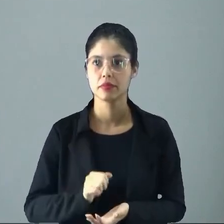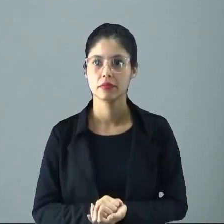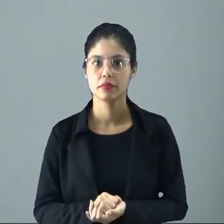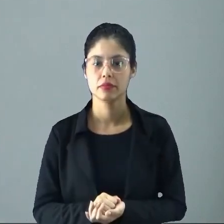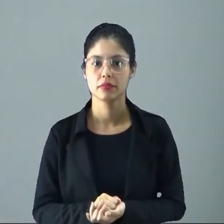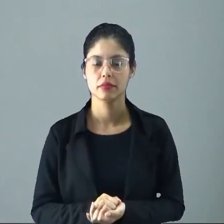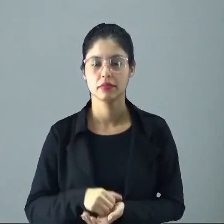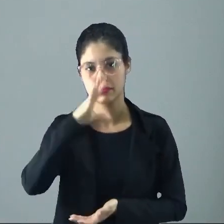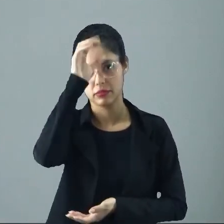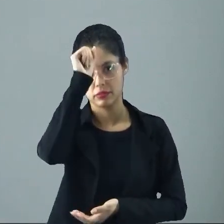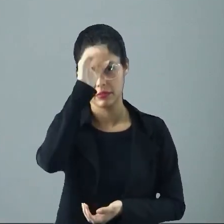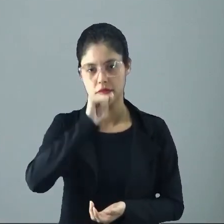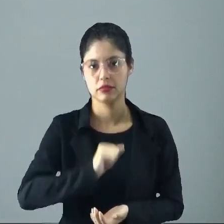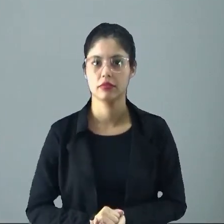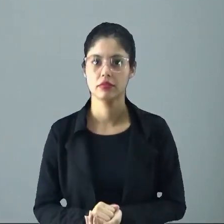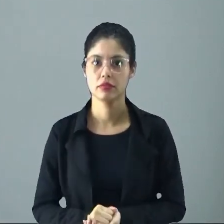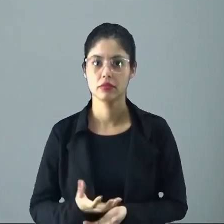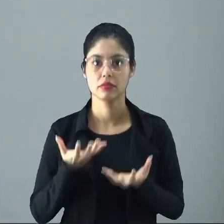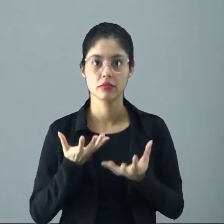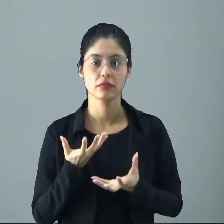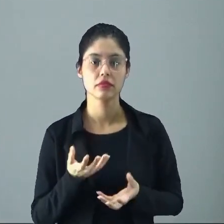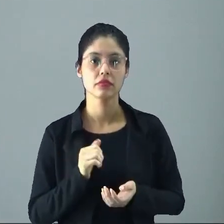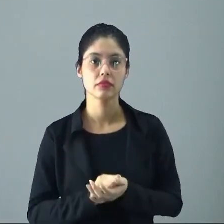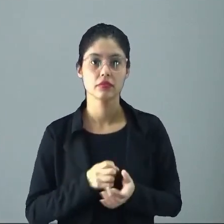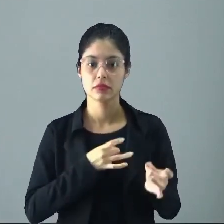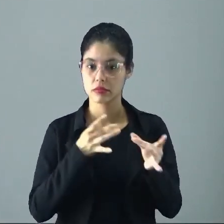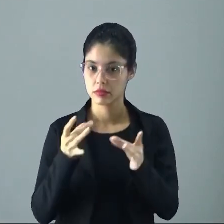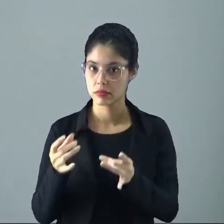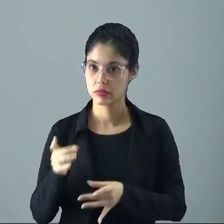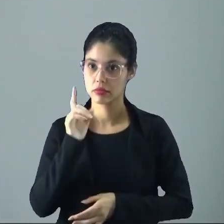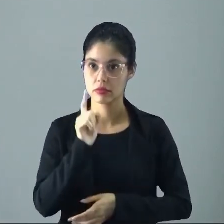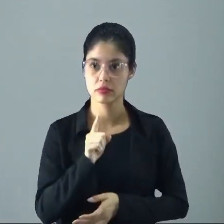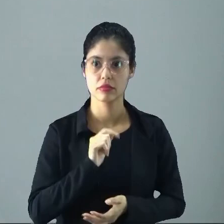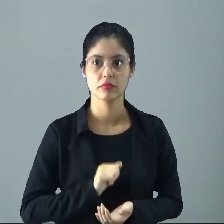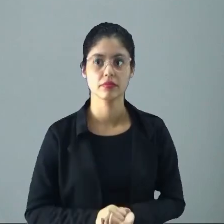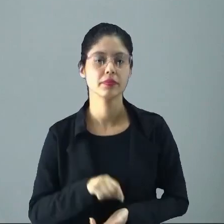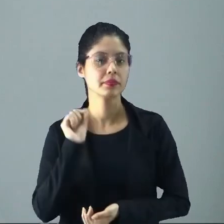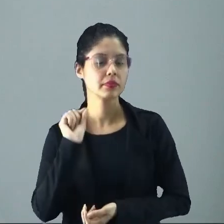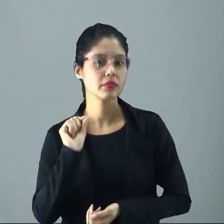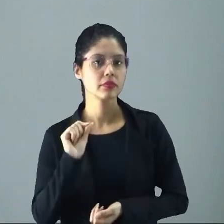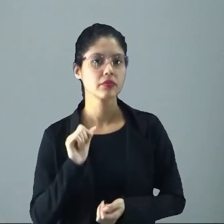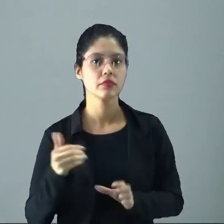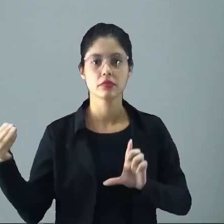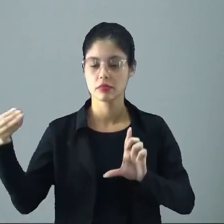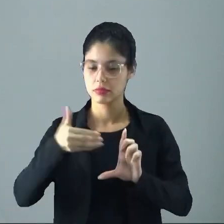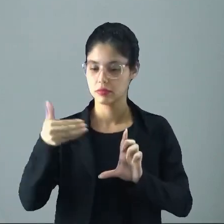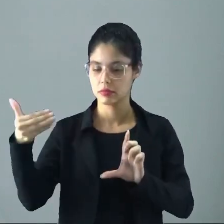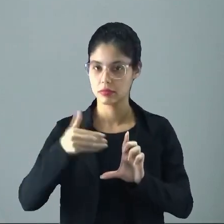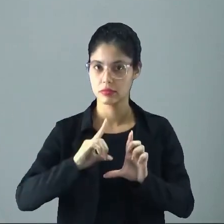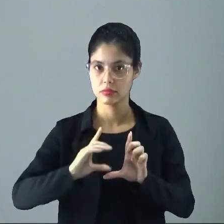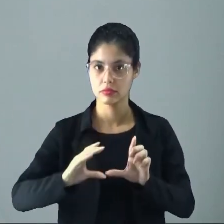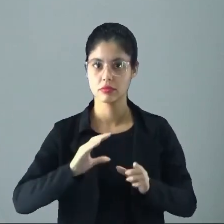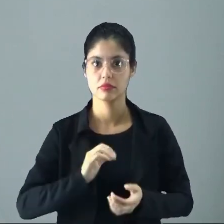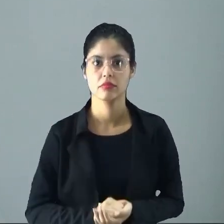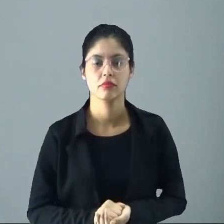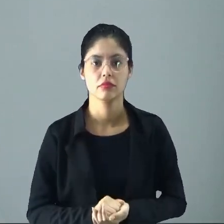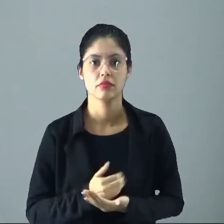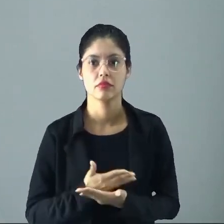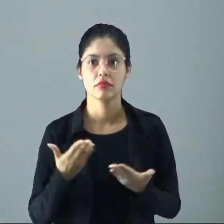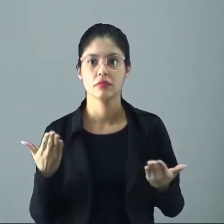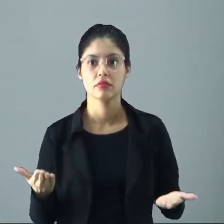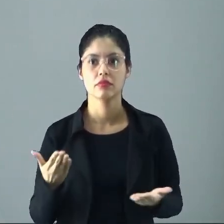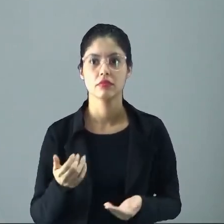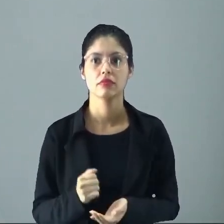gente aprender. E eu quero deixar uma dica, que é a plataforma Eduque.